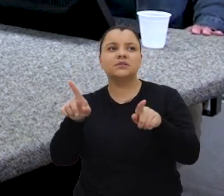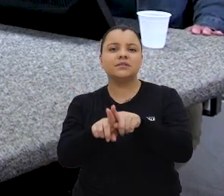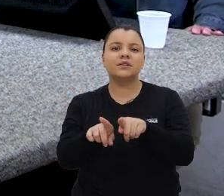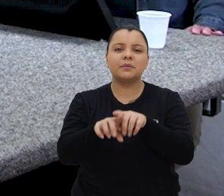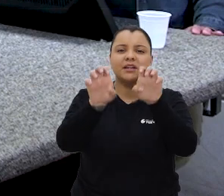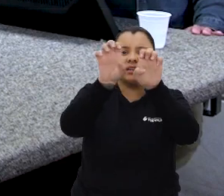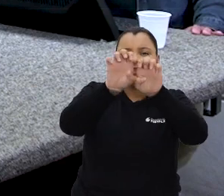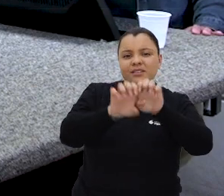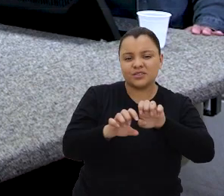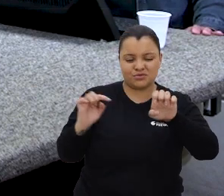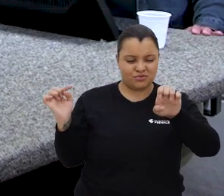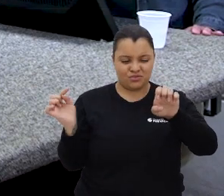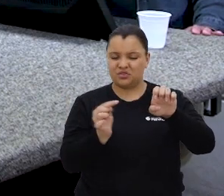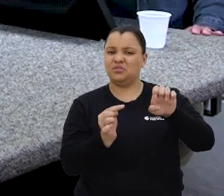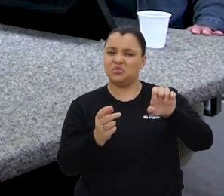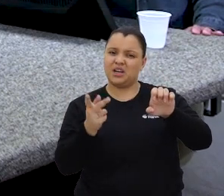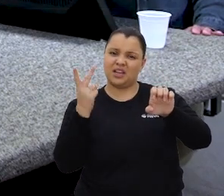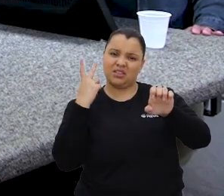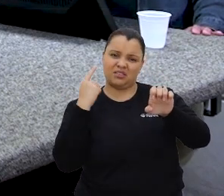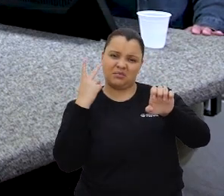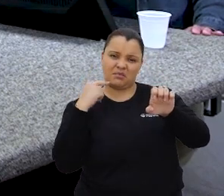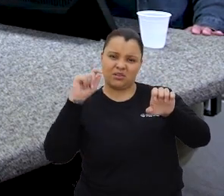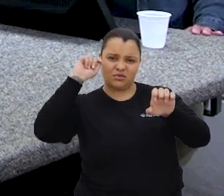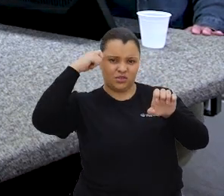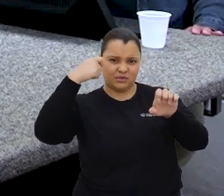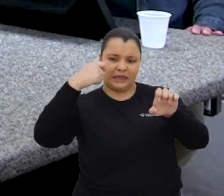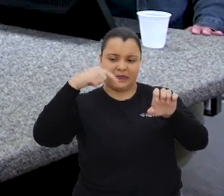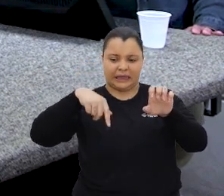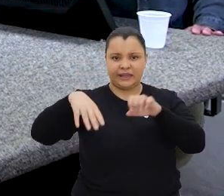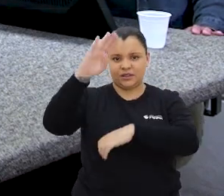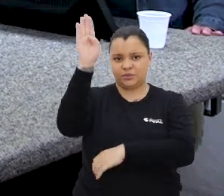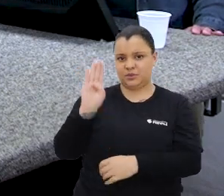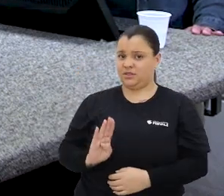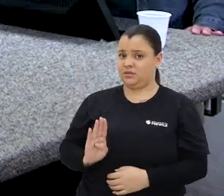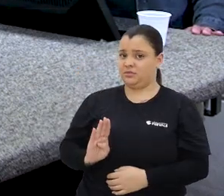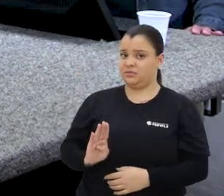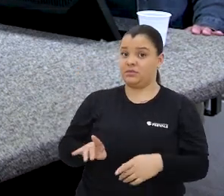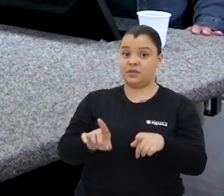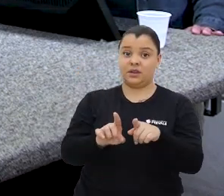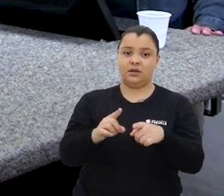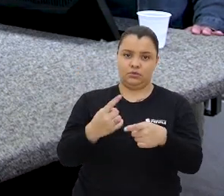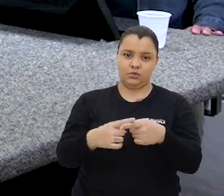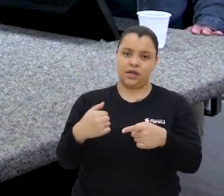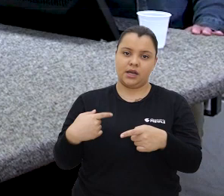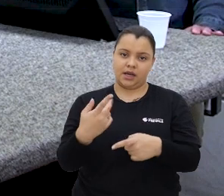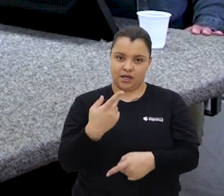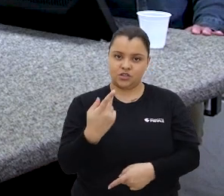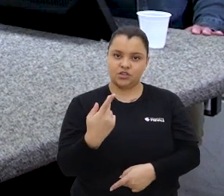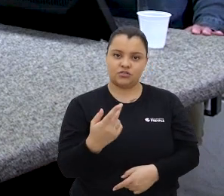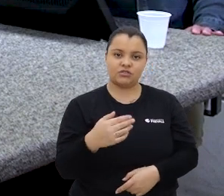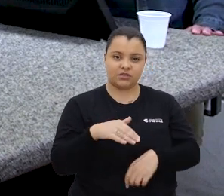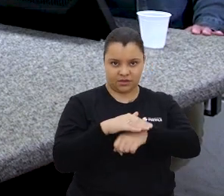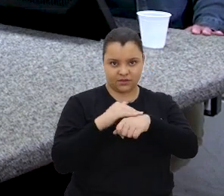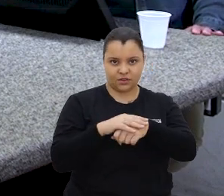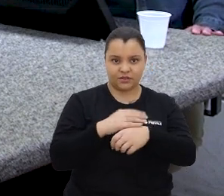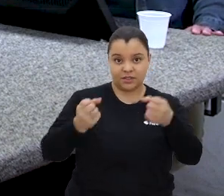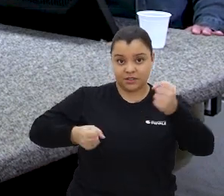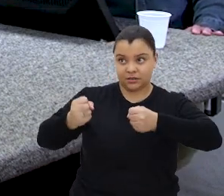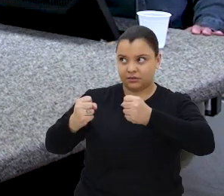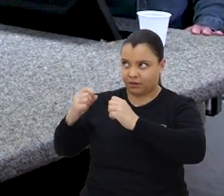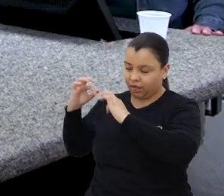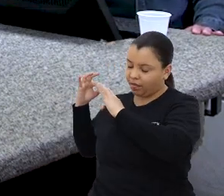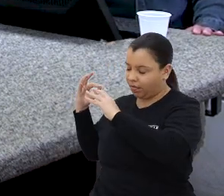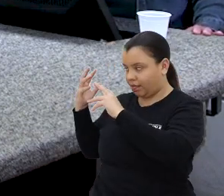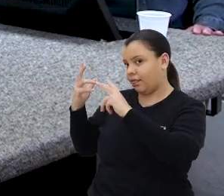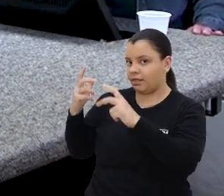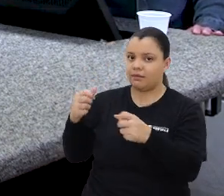de estrutura familiar preta no Brasil, né? Sim. Porque a gente vinha conversando, inclusive no carro, dessa longa